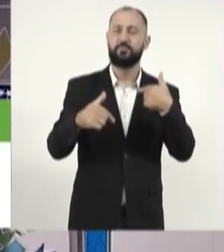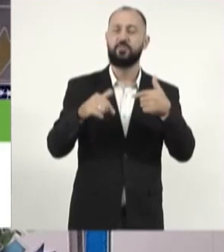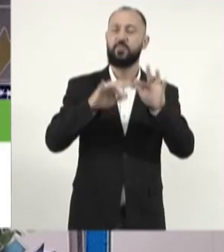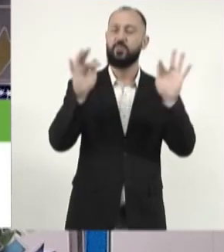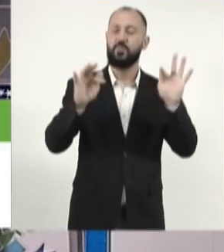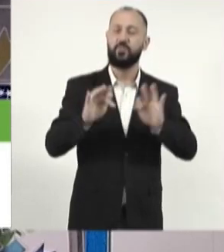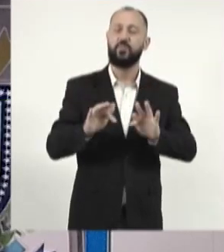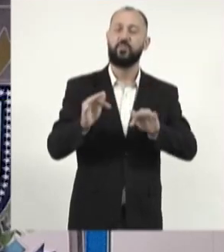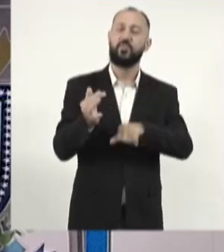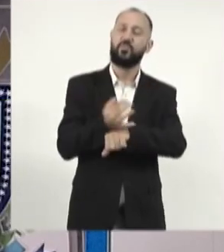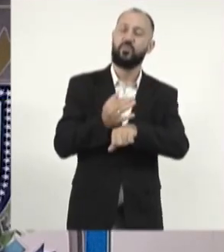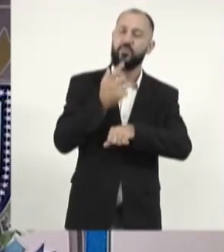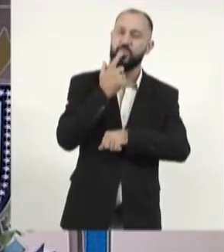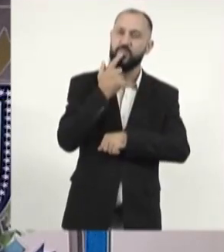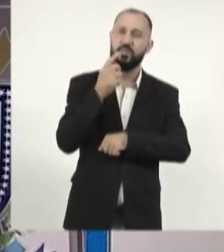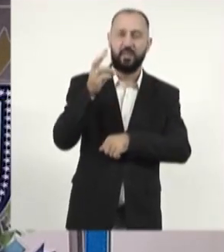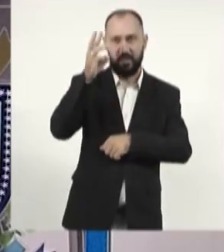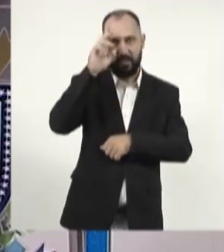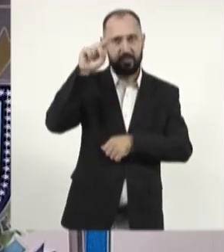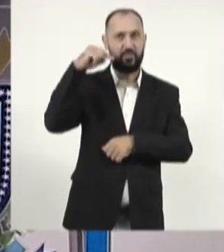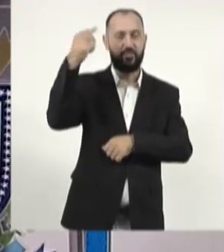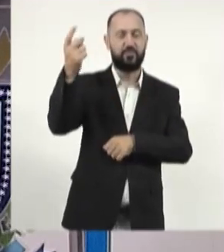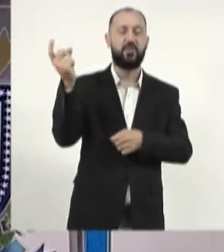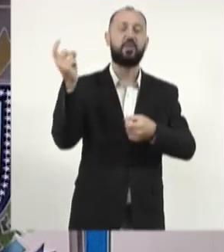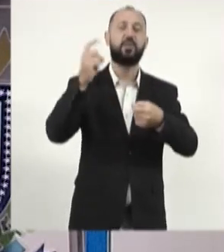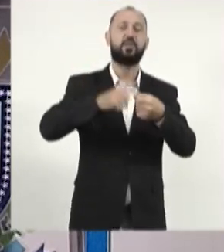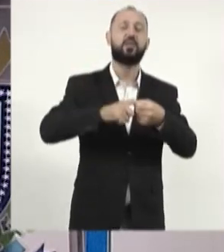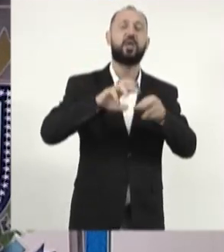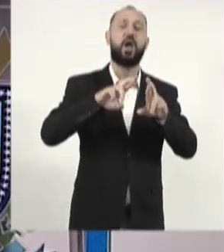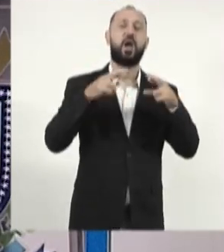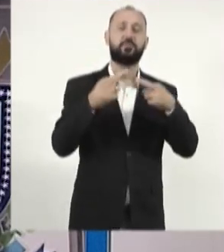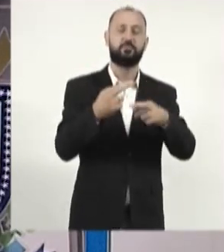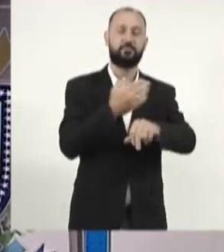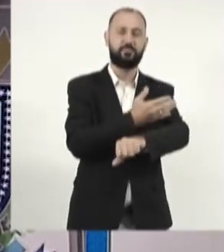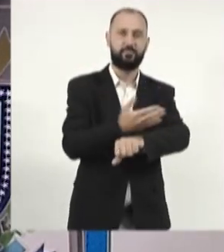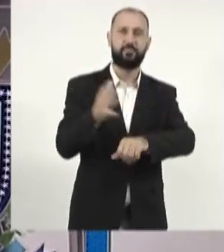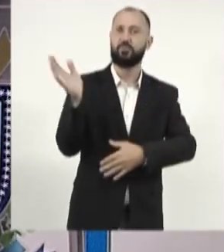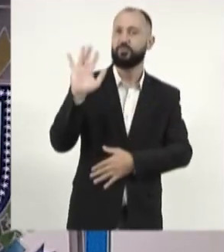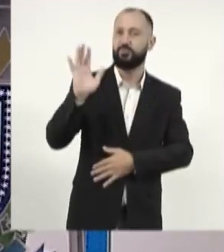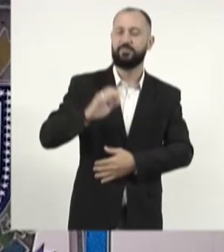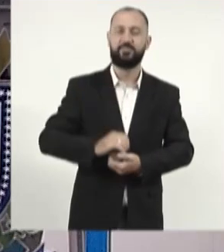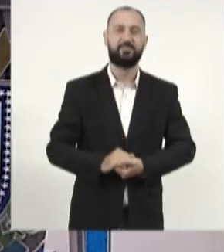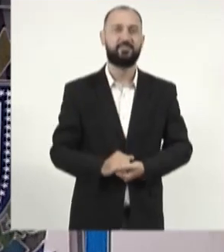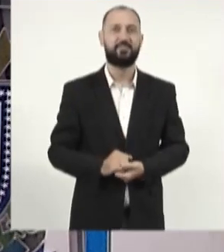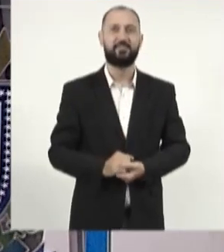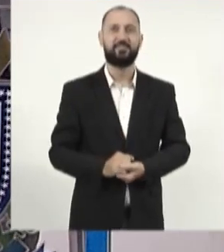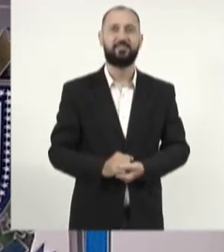feriado. O Redação Final volta na terça-feira que vem, logo após a sessão plenária. Tchau!